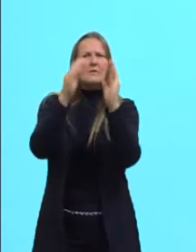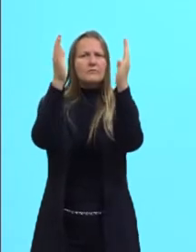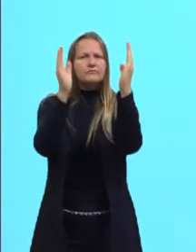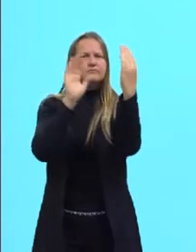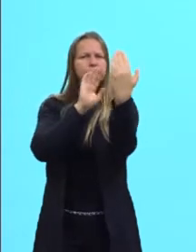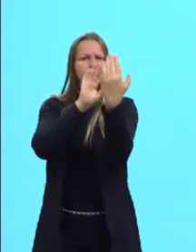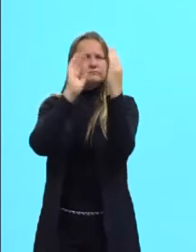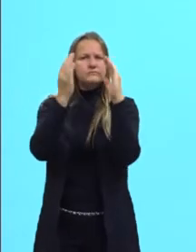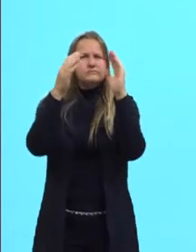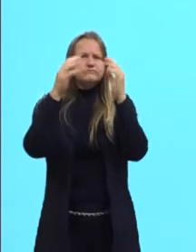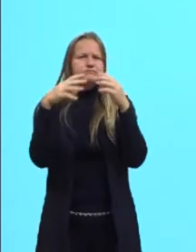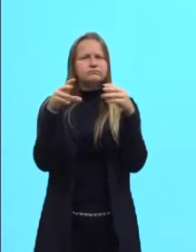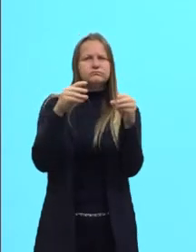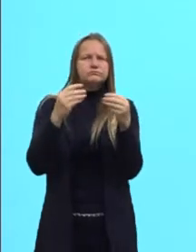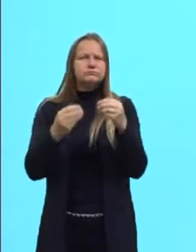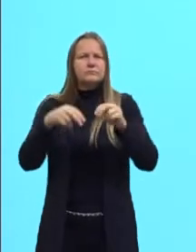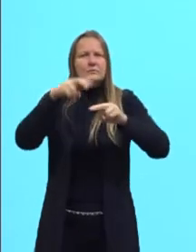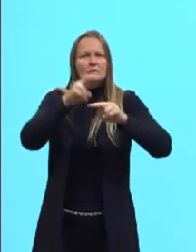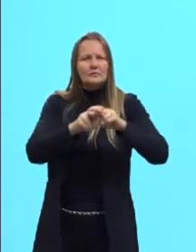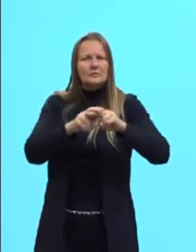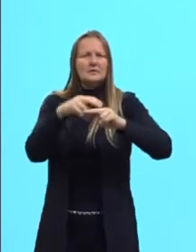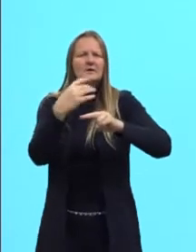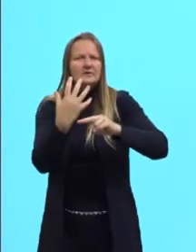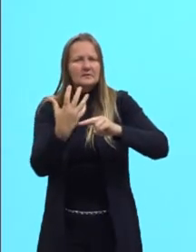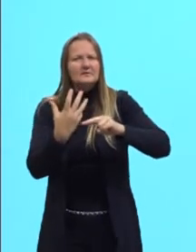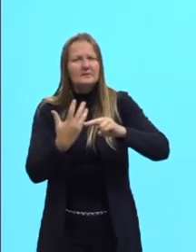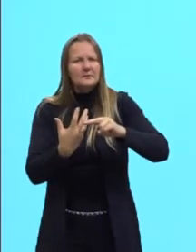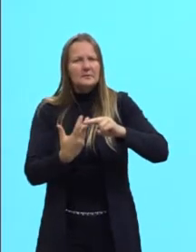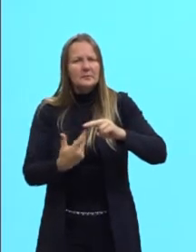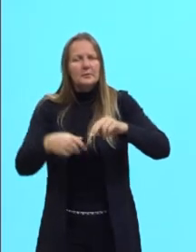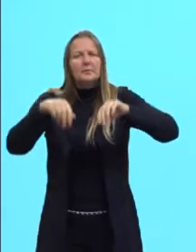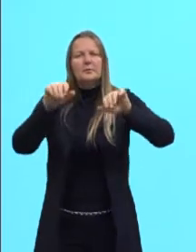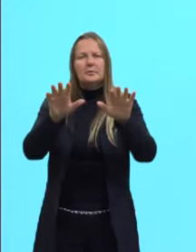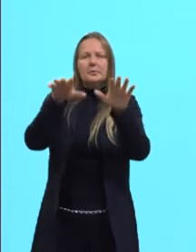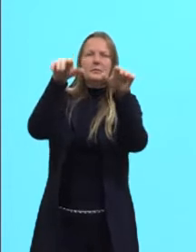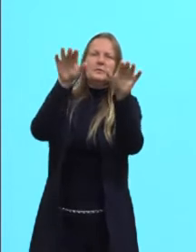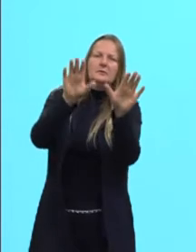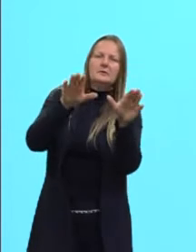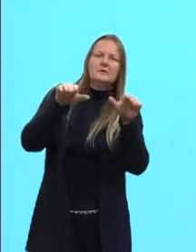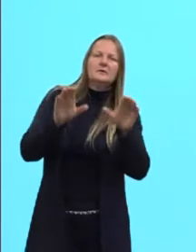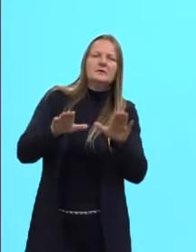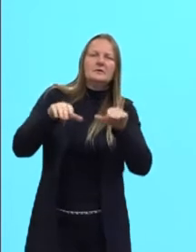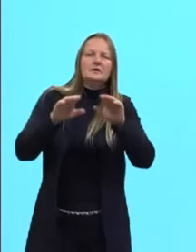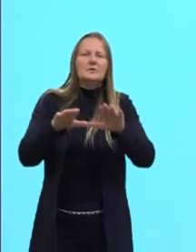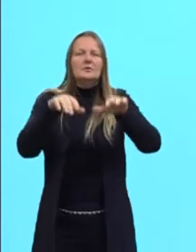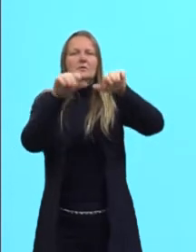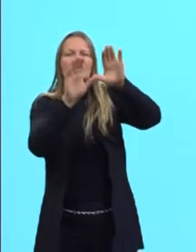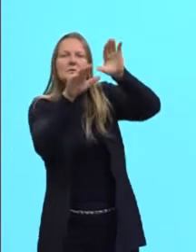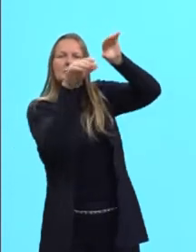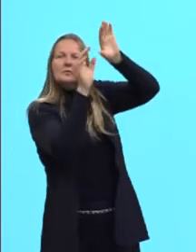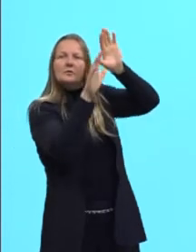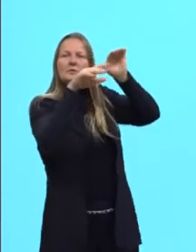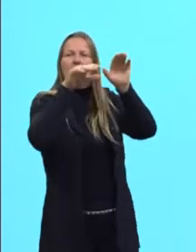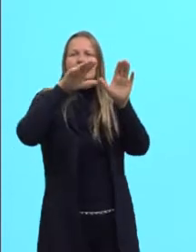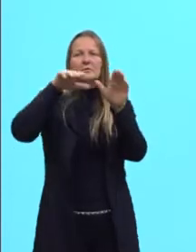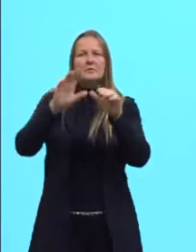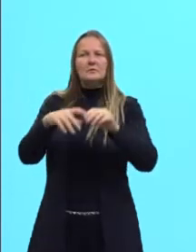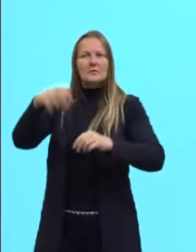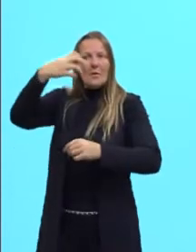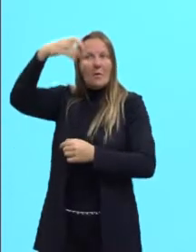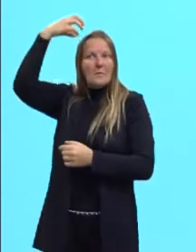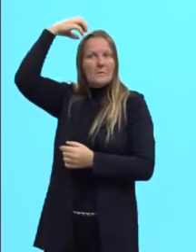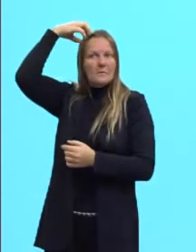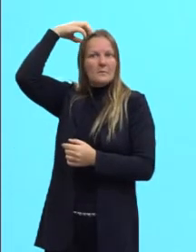flácidas sentou pra descansar como se fosse um pássaro e flutuou no ar como se fosse um